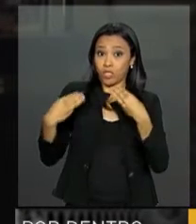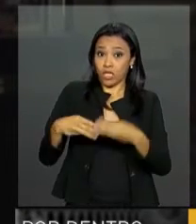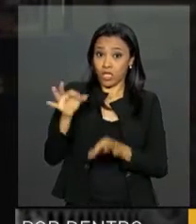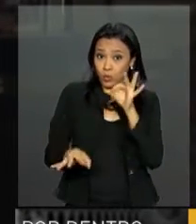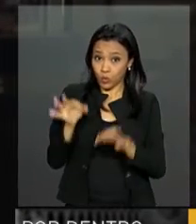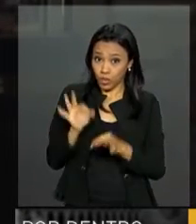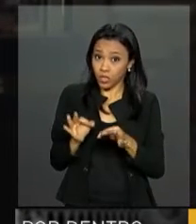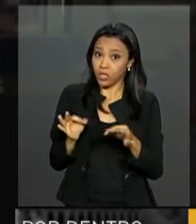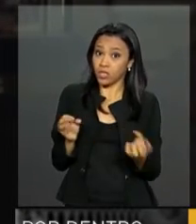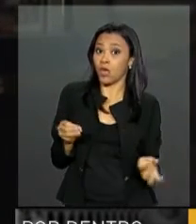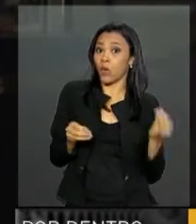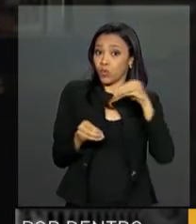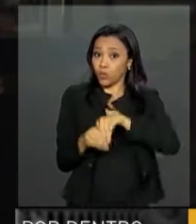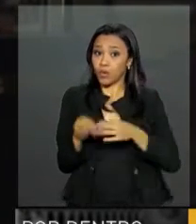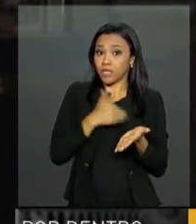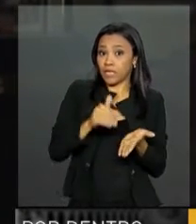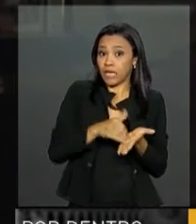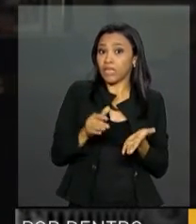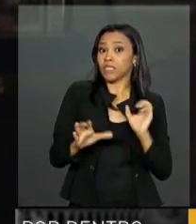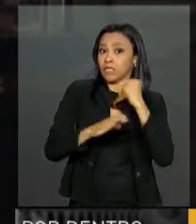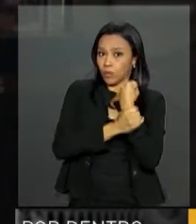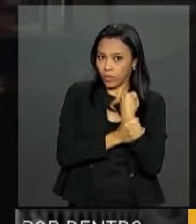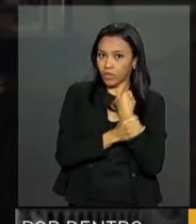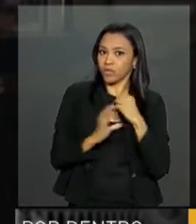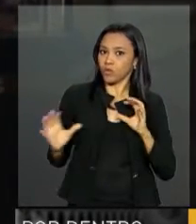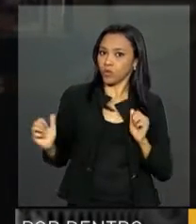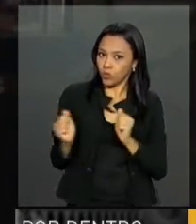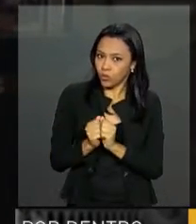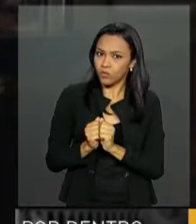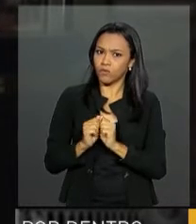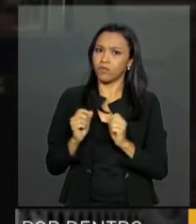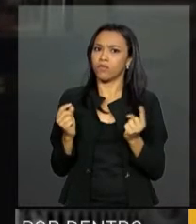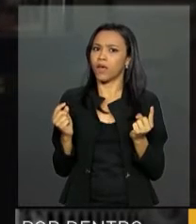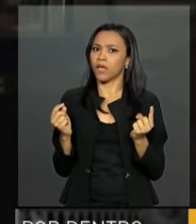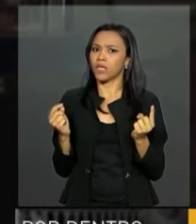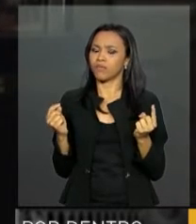das secretarias de segurança, vai agir para reprimir,